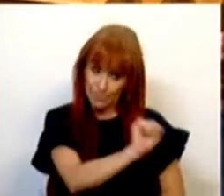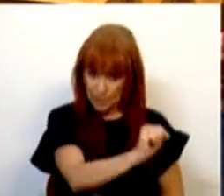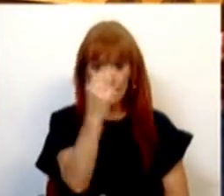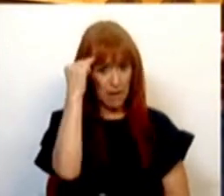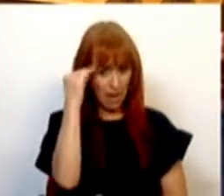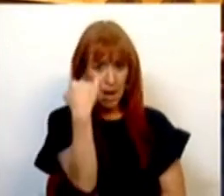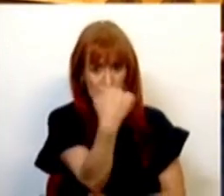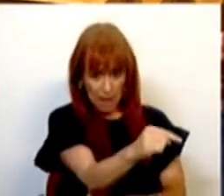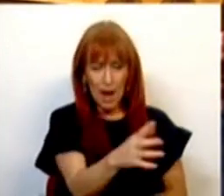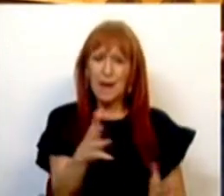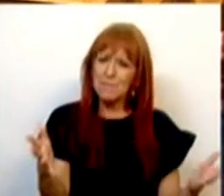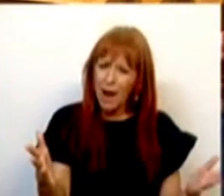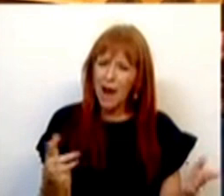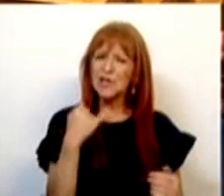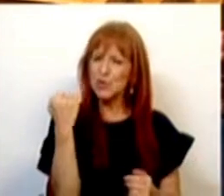da Madeira, mas